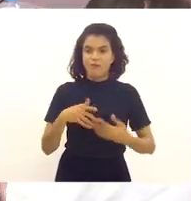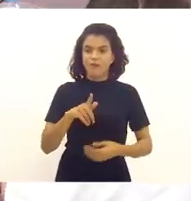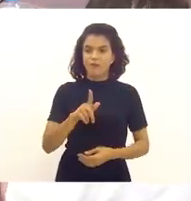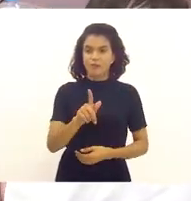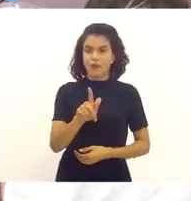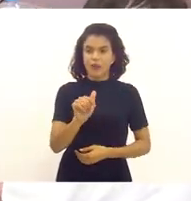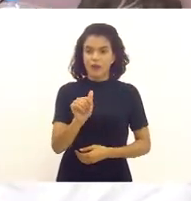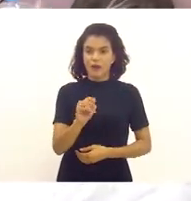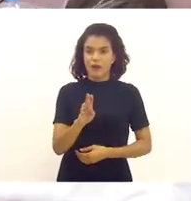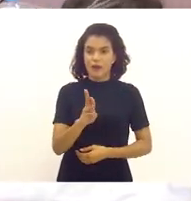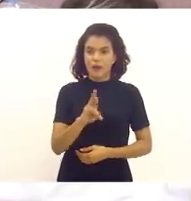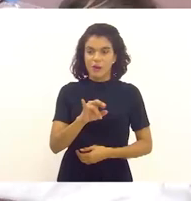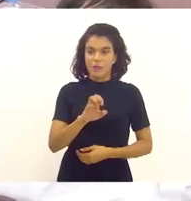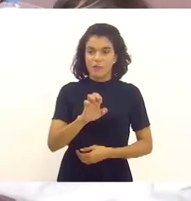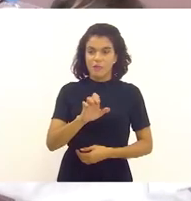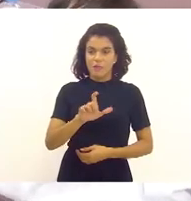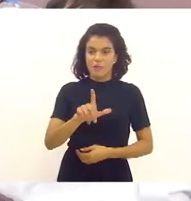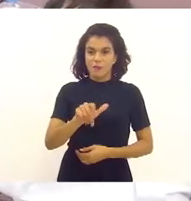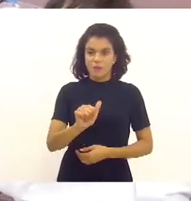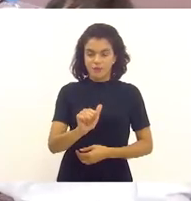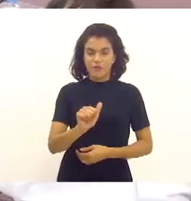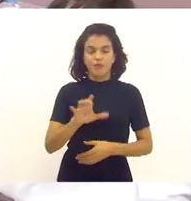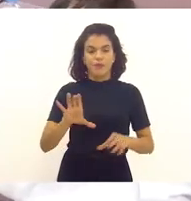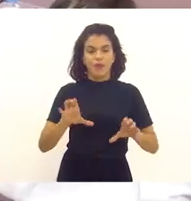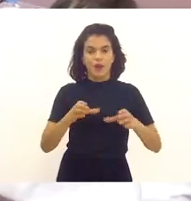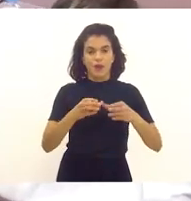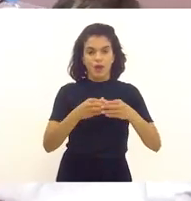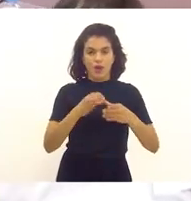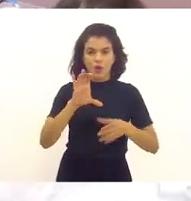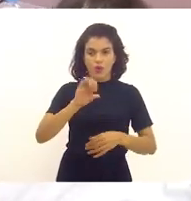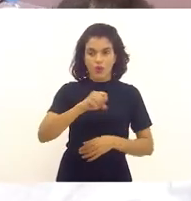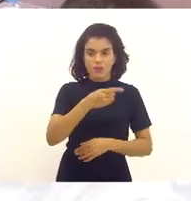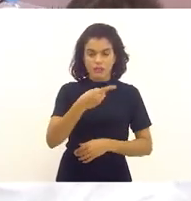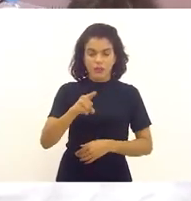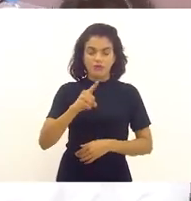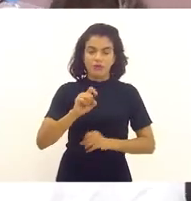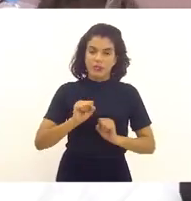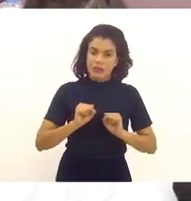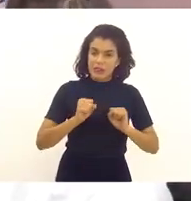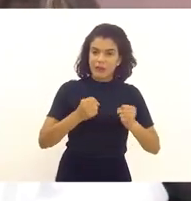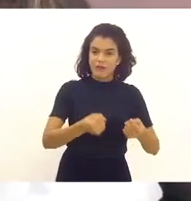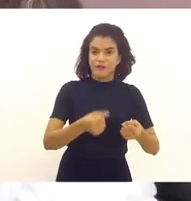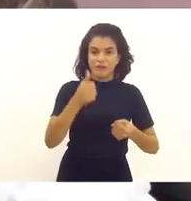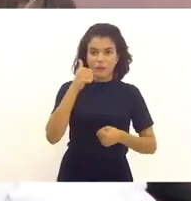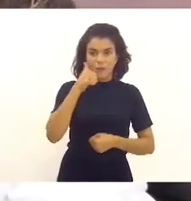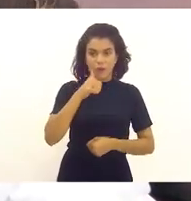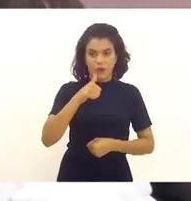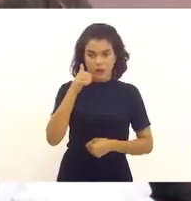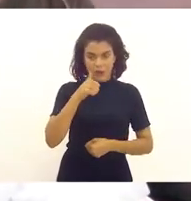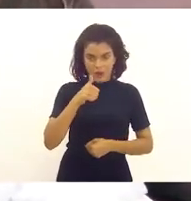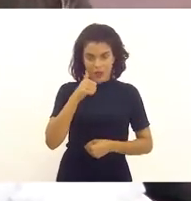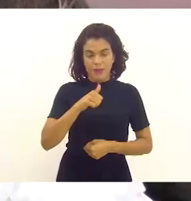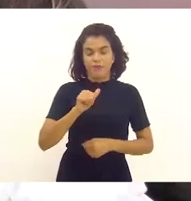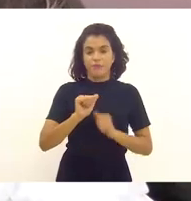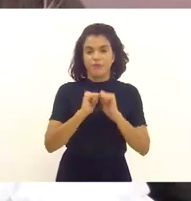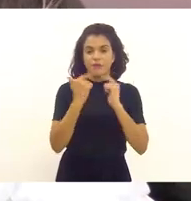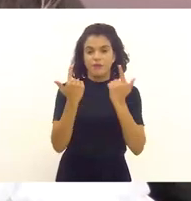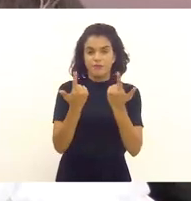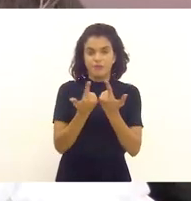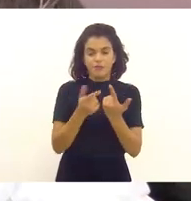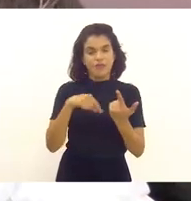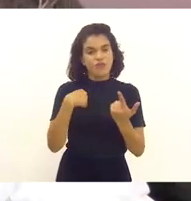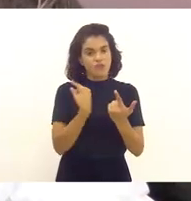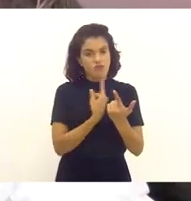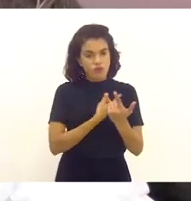sido uma parceira incansável da comissão de defesa dos direitos da mulher que da Assembleia Legislativa reconhecemos sim